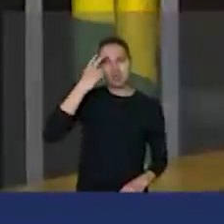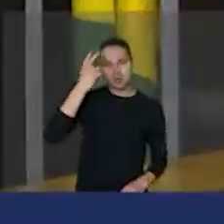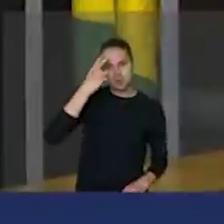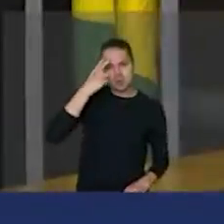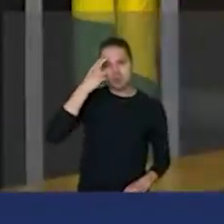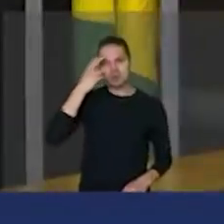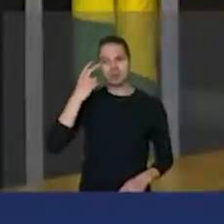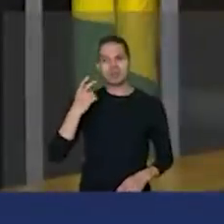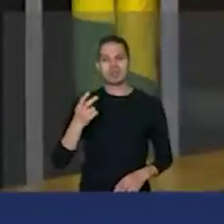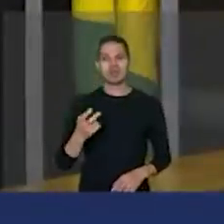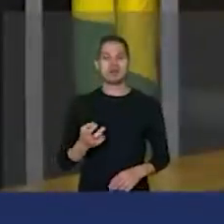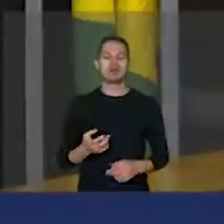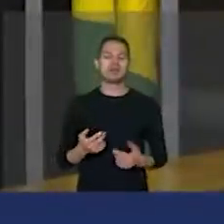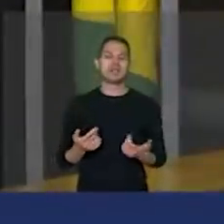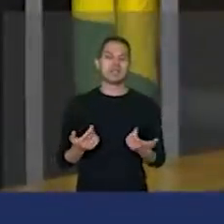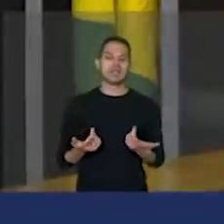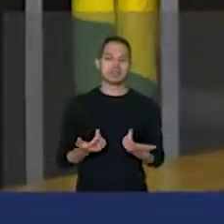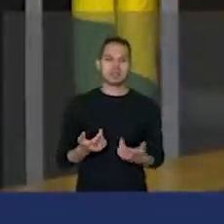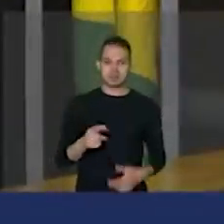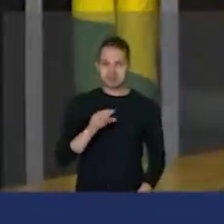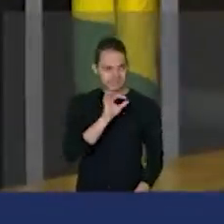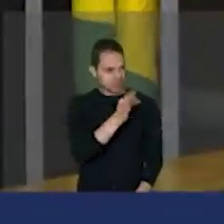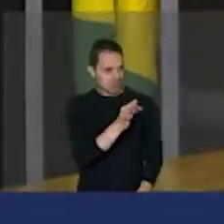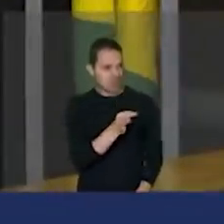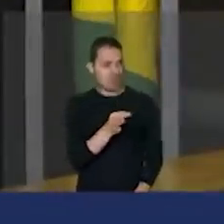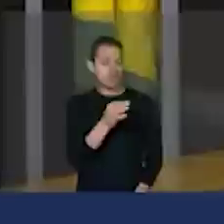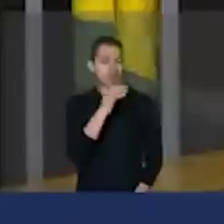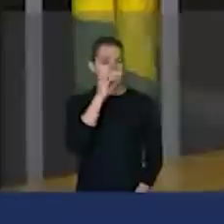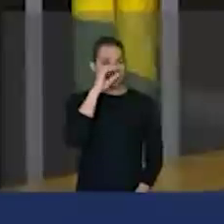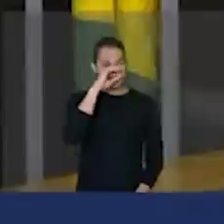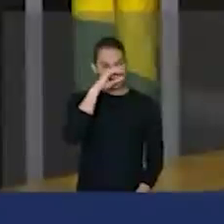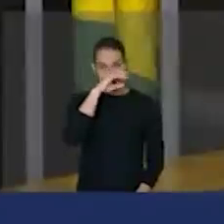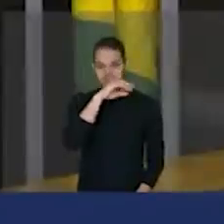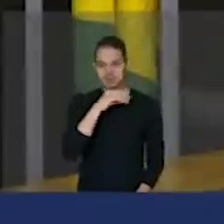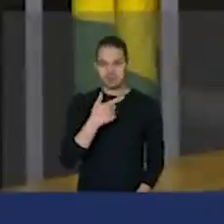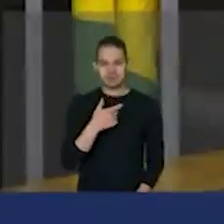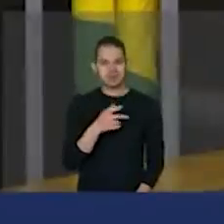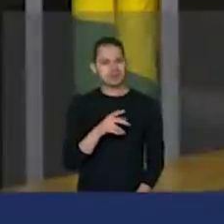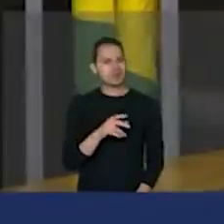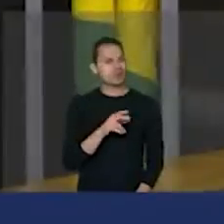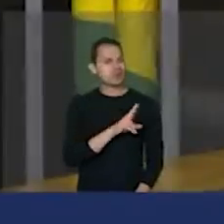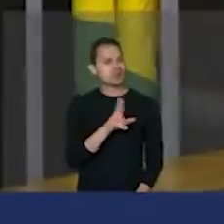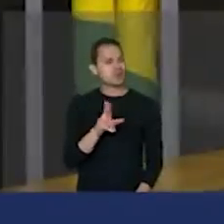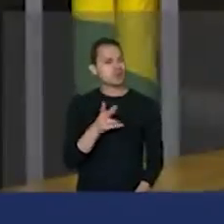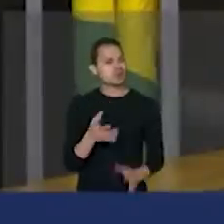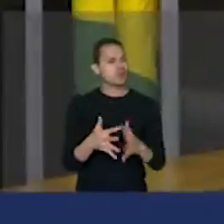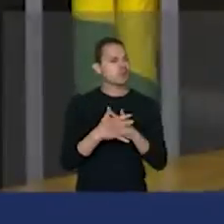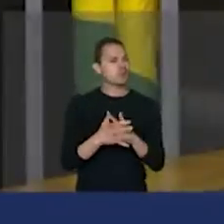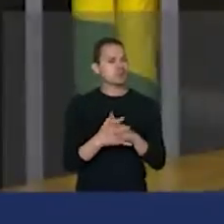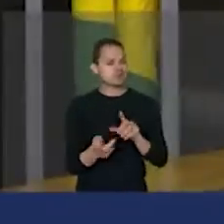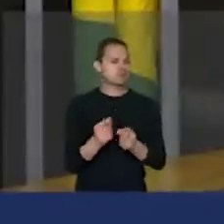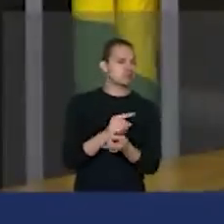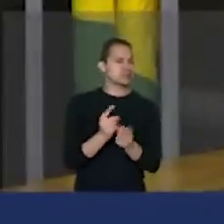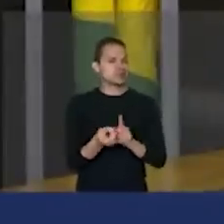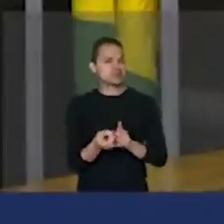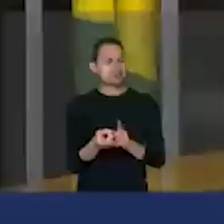não é só Doutor Renato Scalla é sempre confuso certificar o seu ethical a